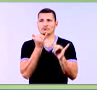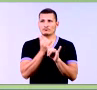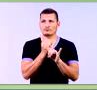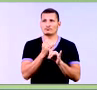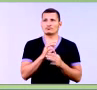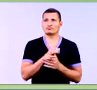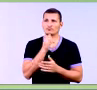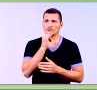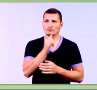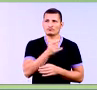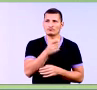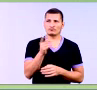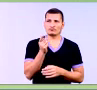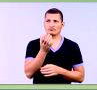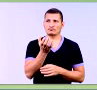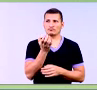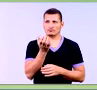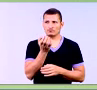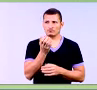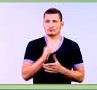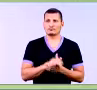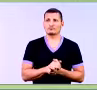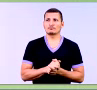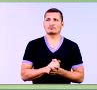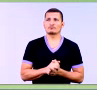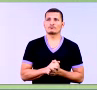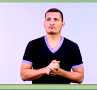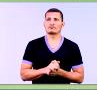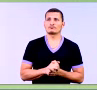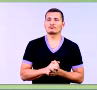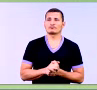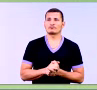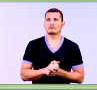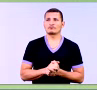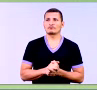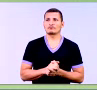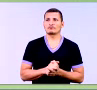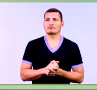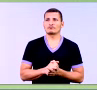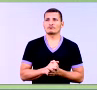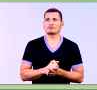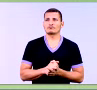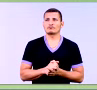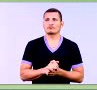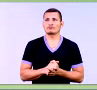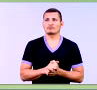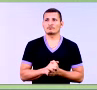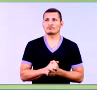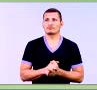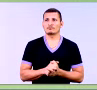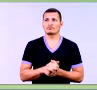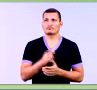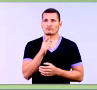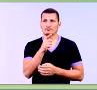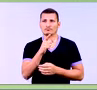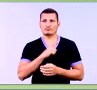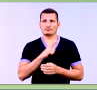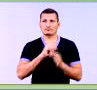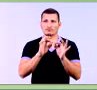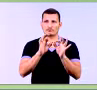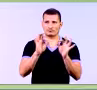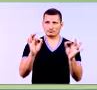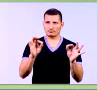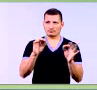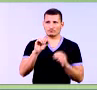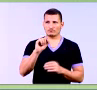Caso vocês queiram, por favor, nos avisem para nós utilizarmos. Aqui nós temos também a declaração de script,